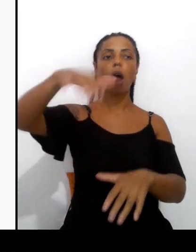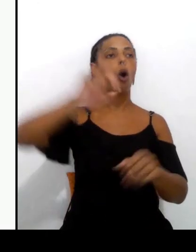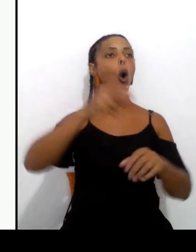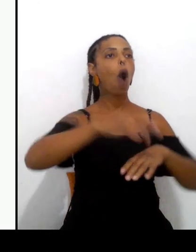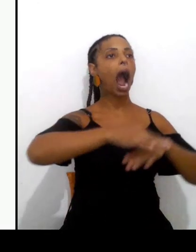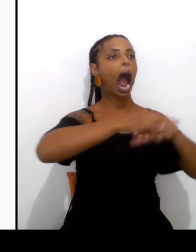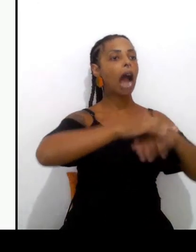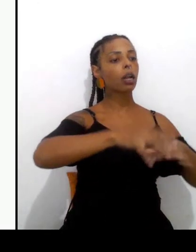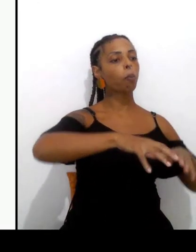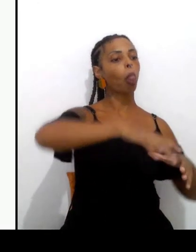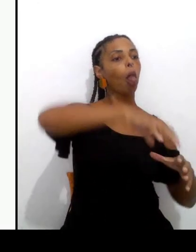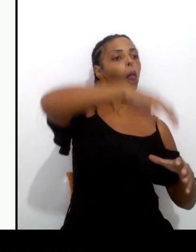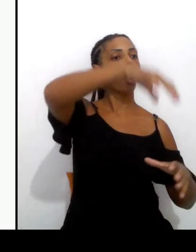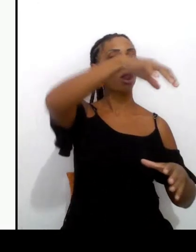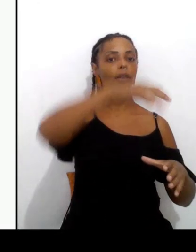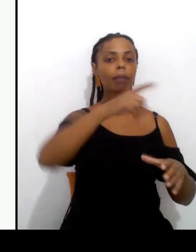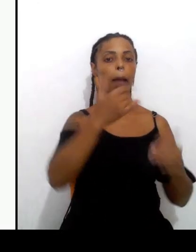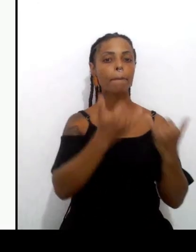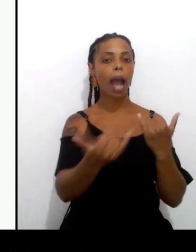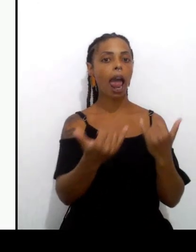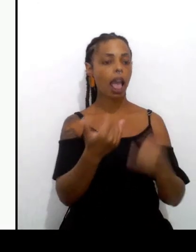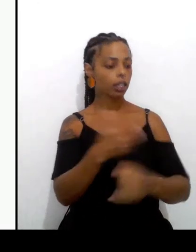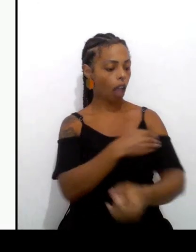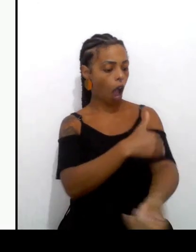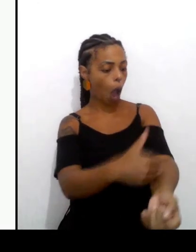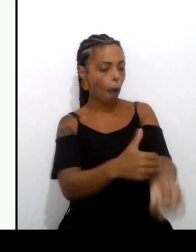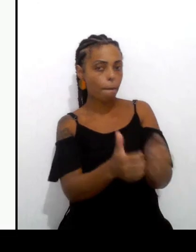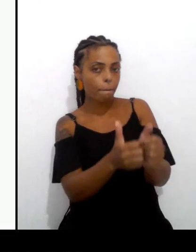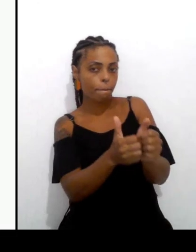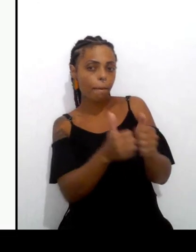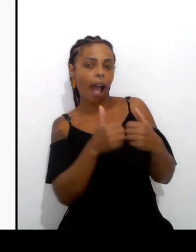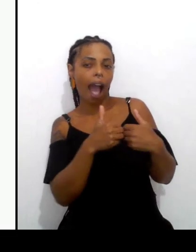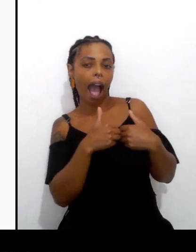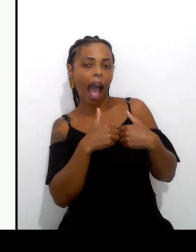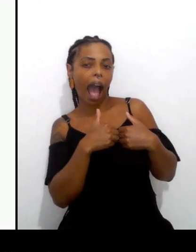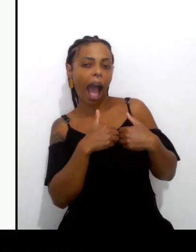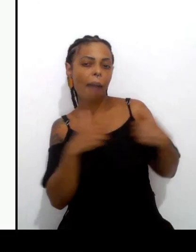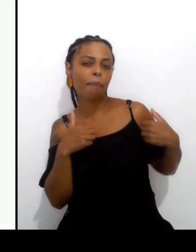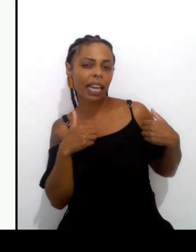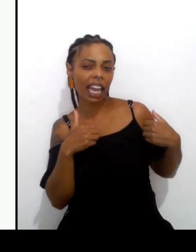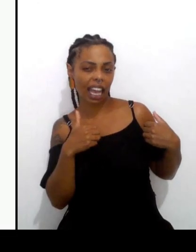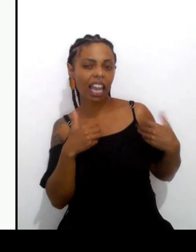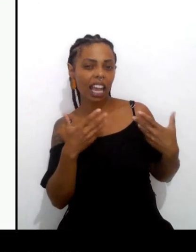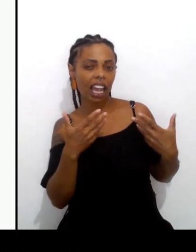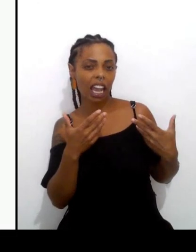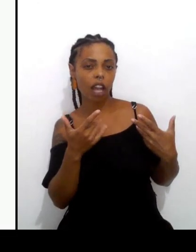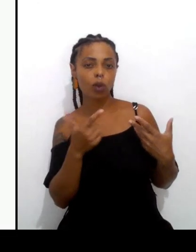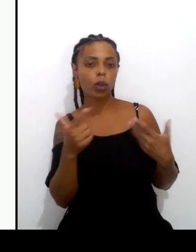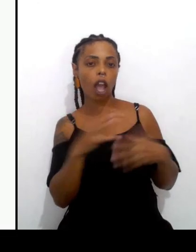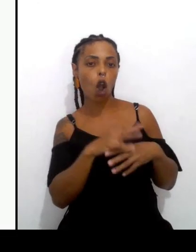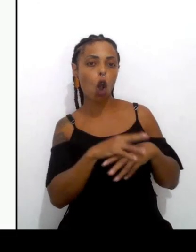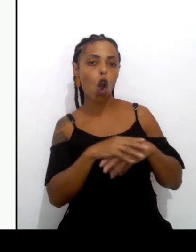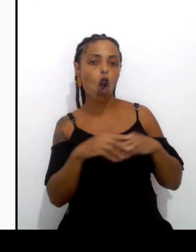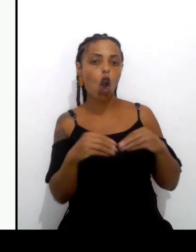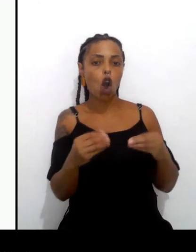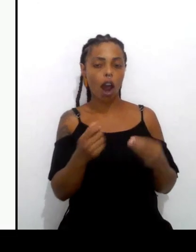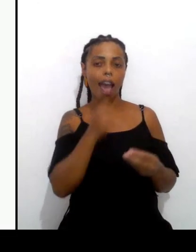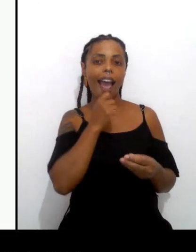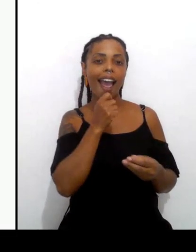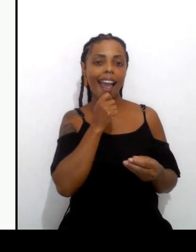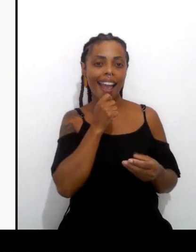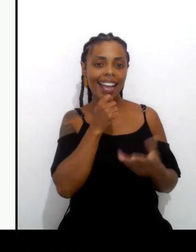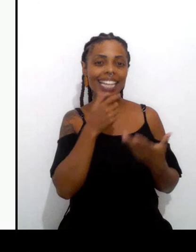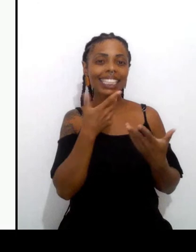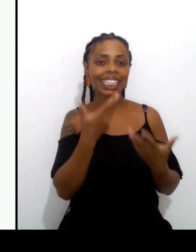são feridas abertas feridas não curadas o que nos leva uma desorientação na figura a desintegração da